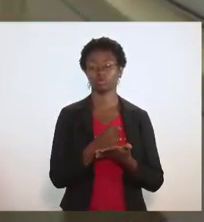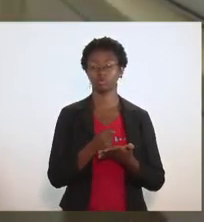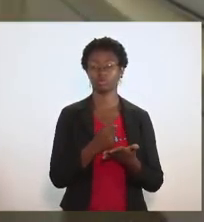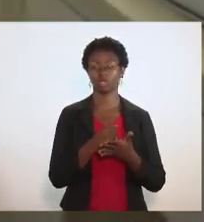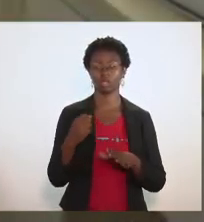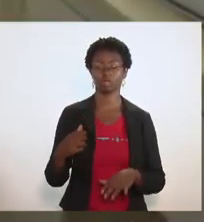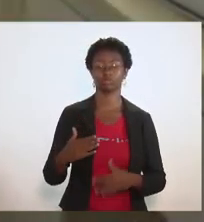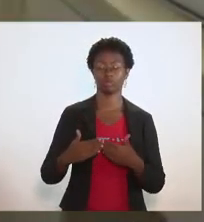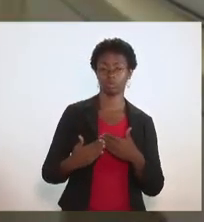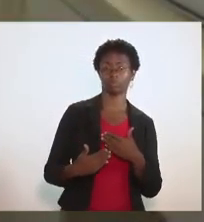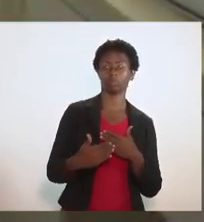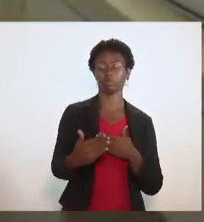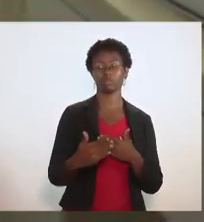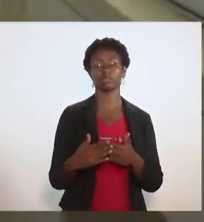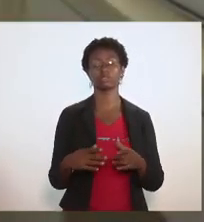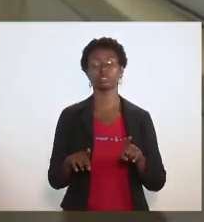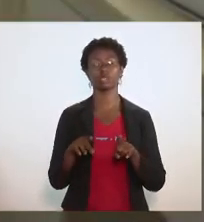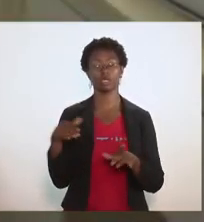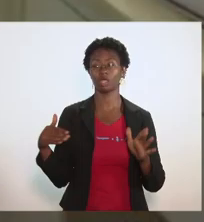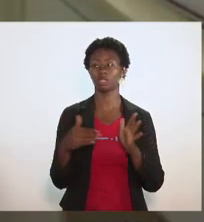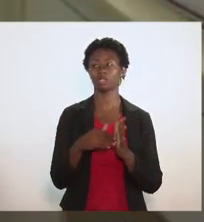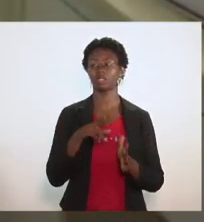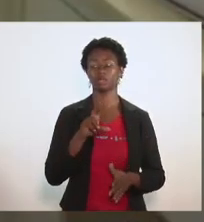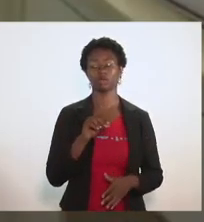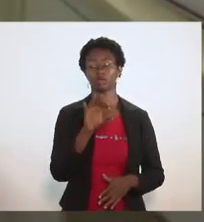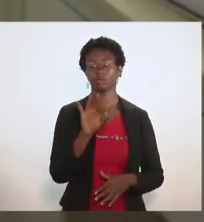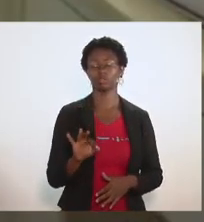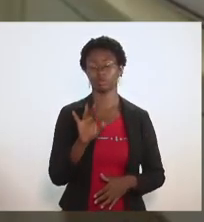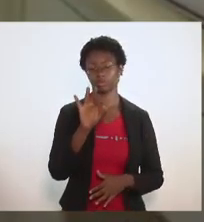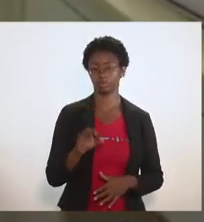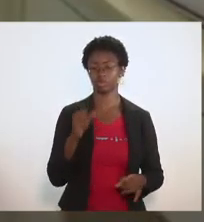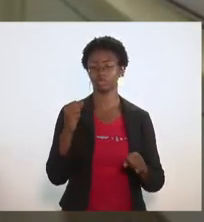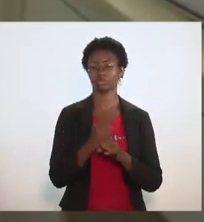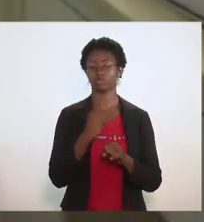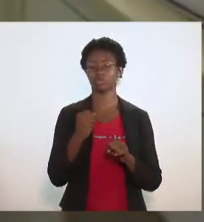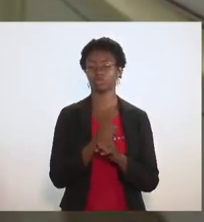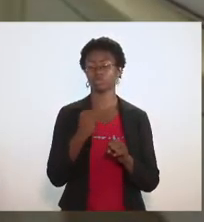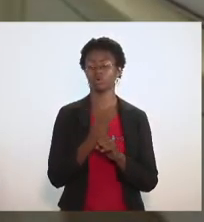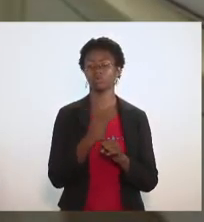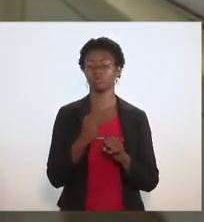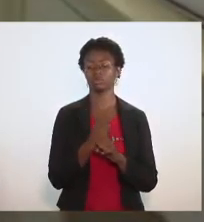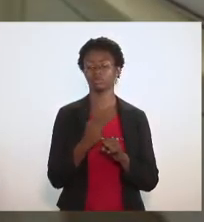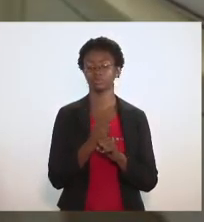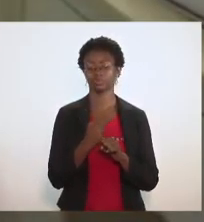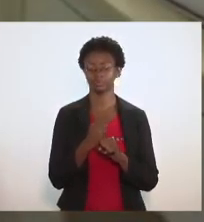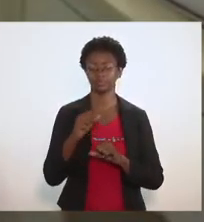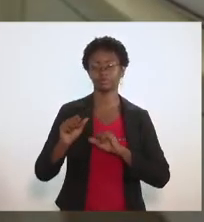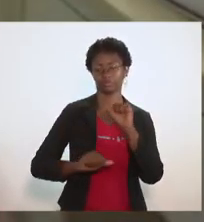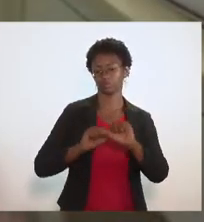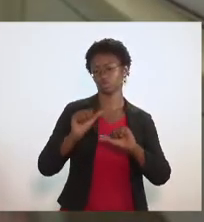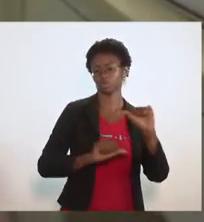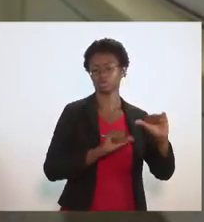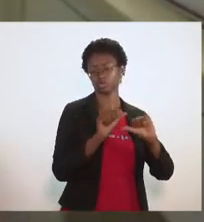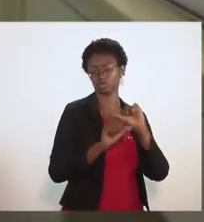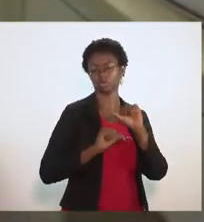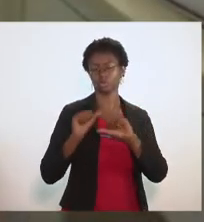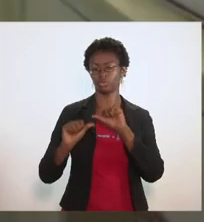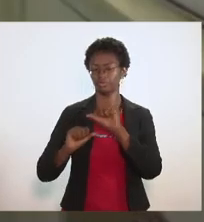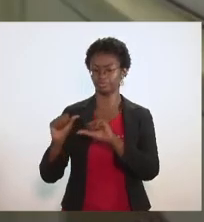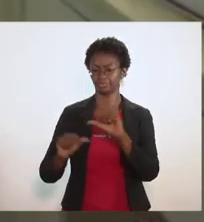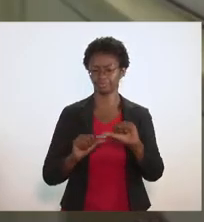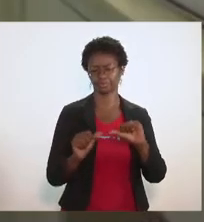8666, ela permite termos aditivos até 25% do valor